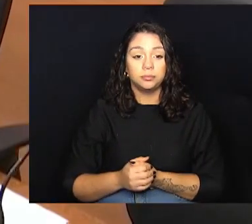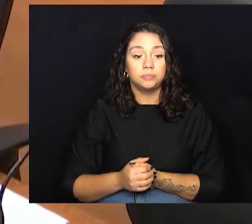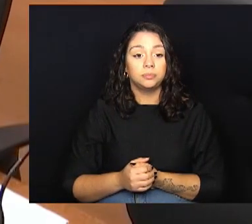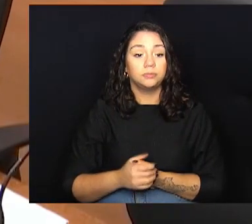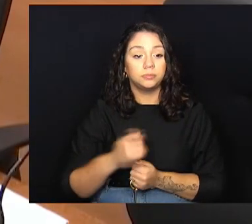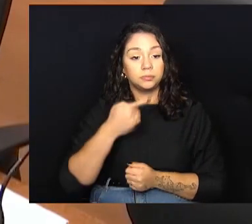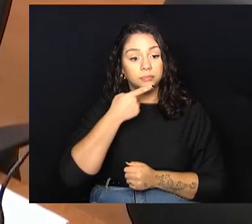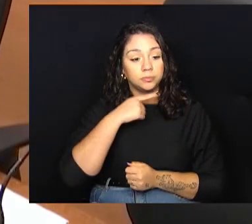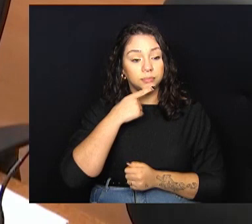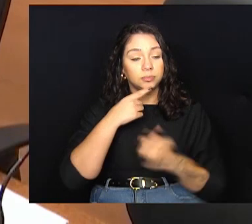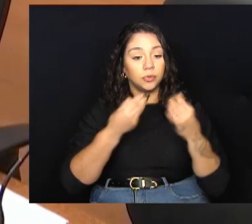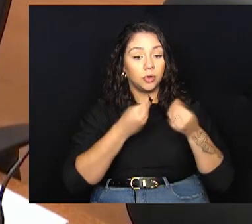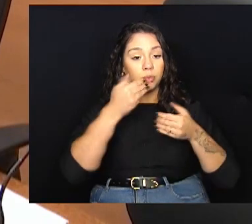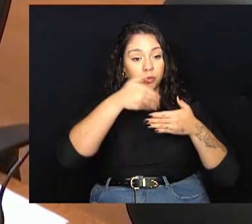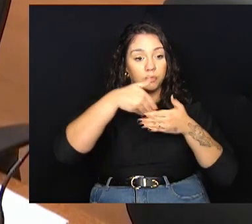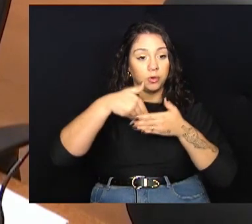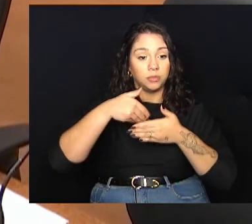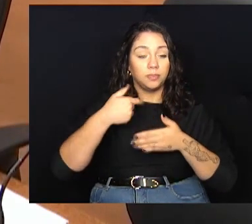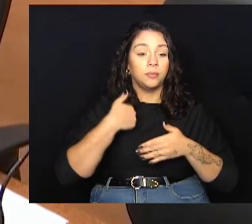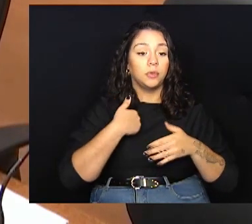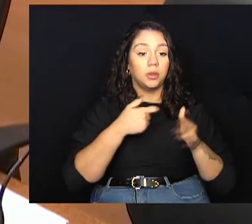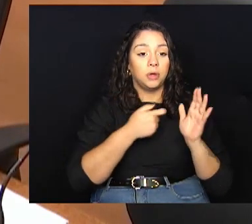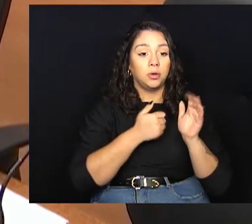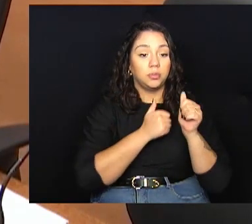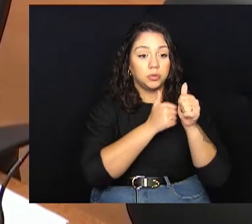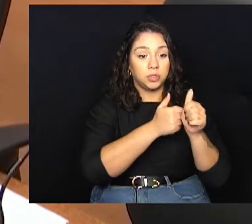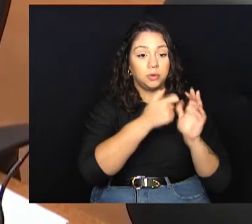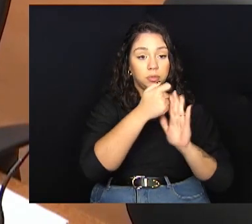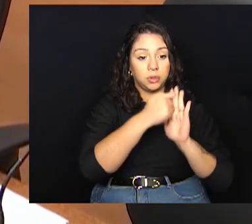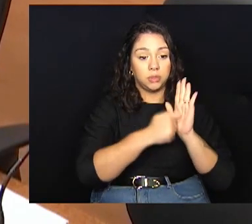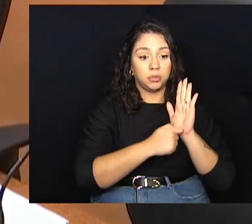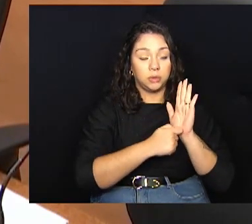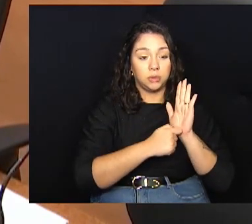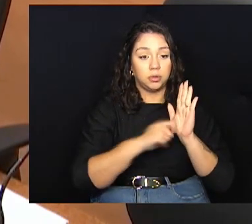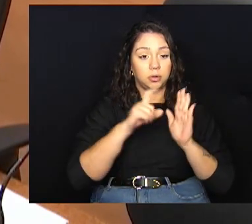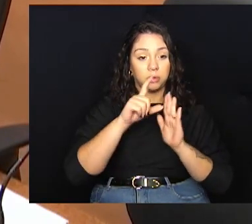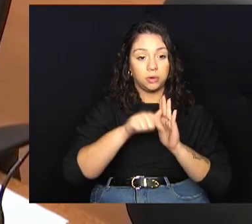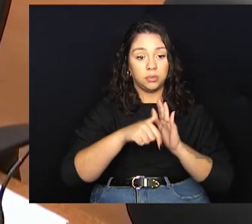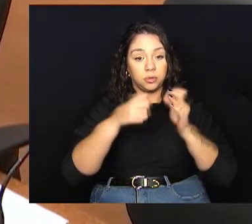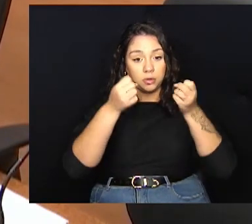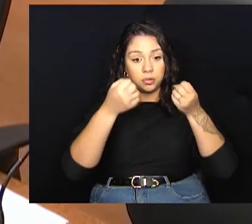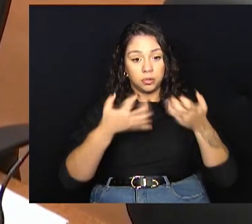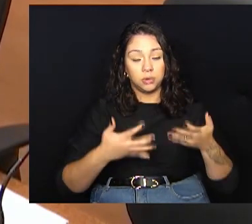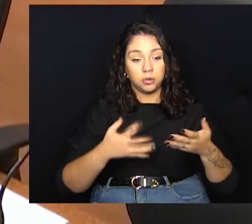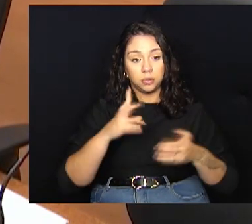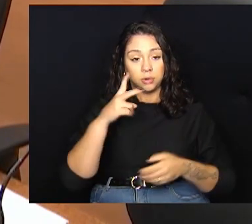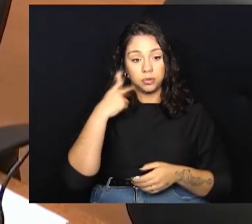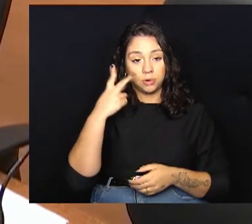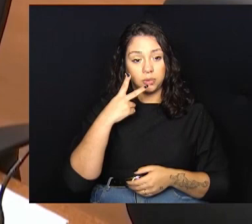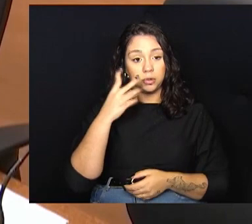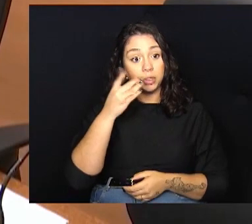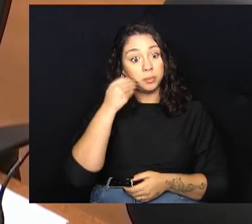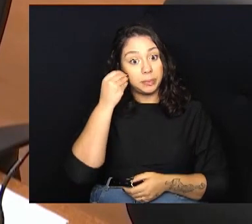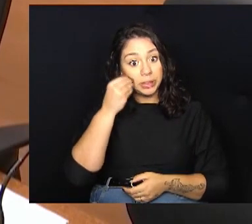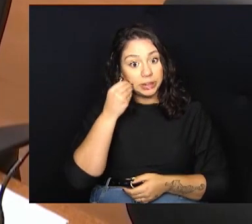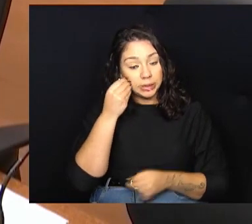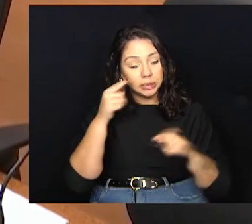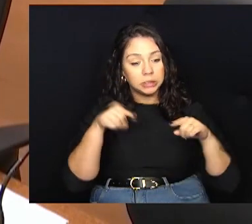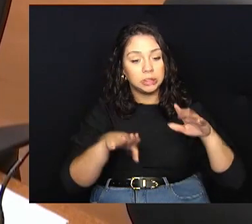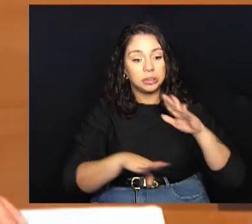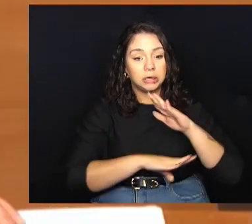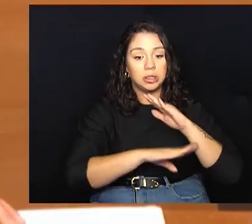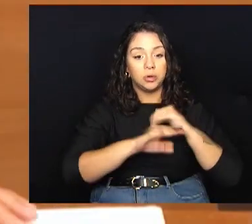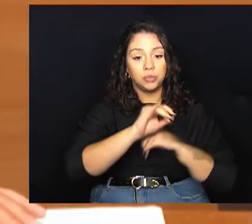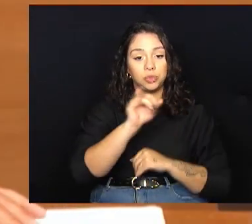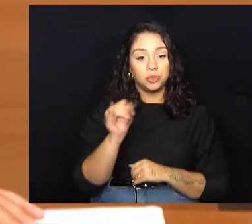Eduardo magoga como vota também sigo relator Ainda mais depois da explicação do vereador muita experiência na nossa casa Jorge